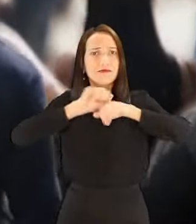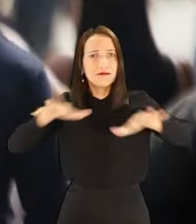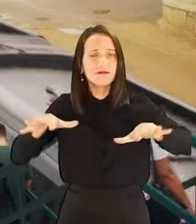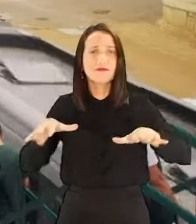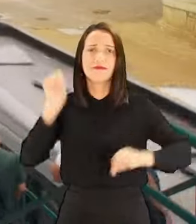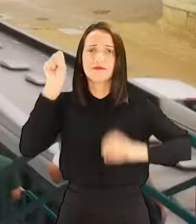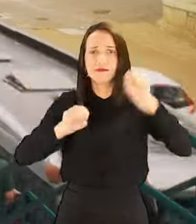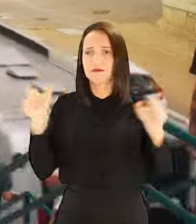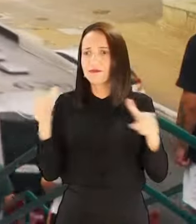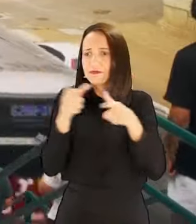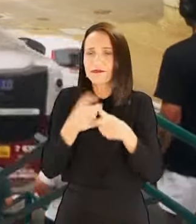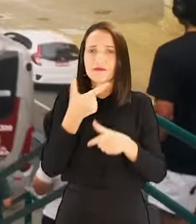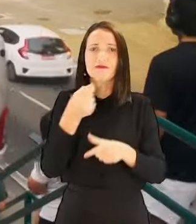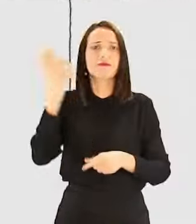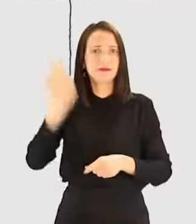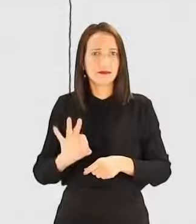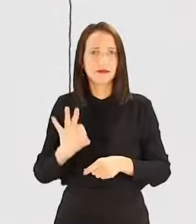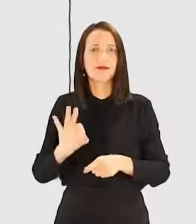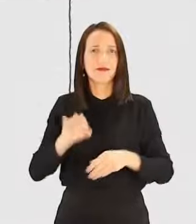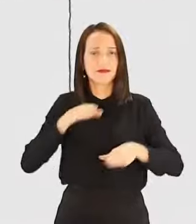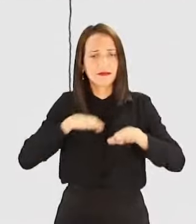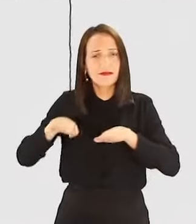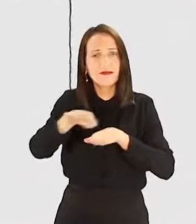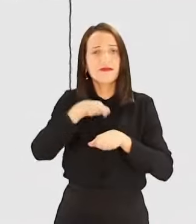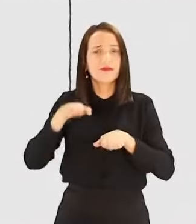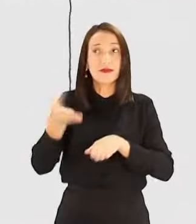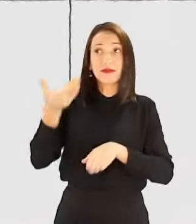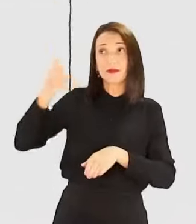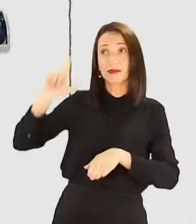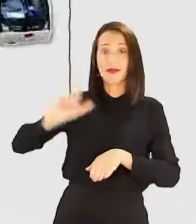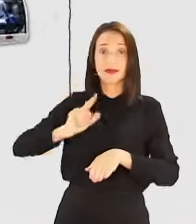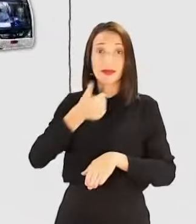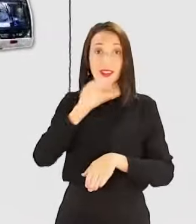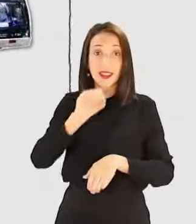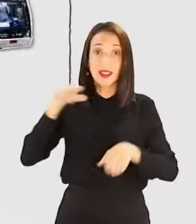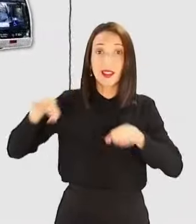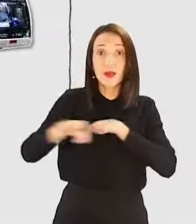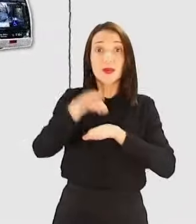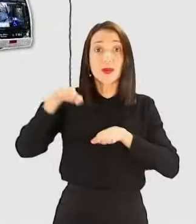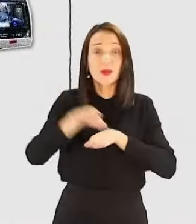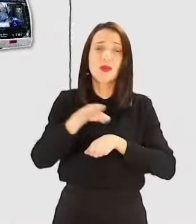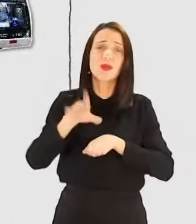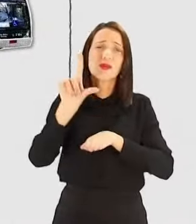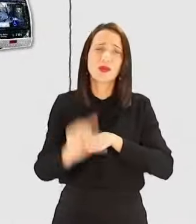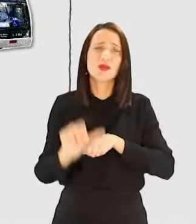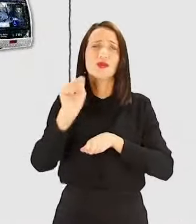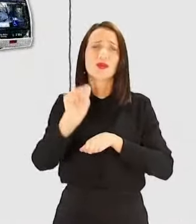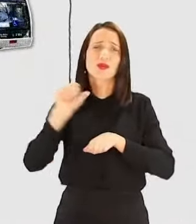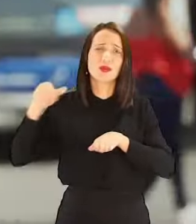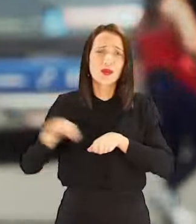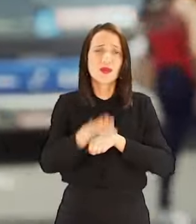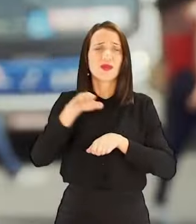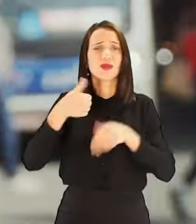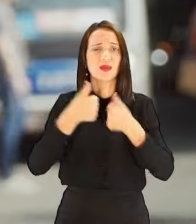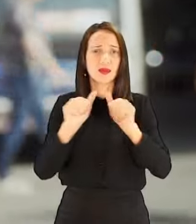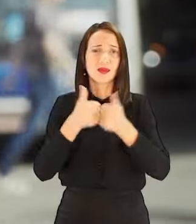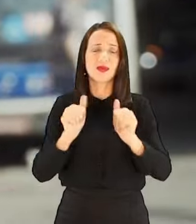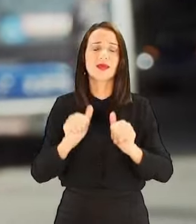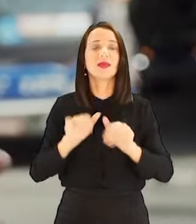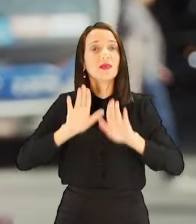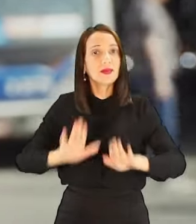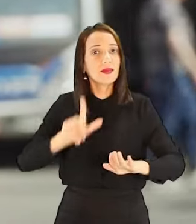em 20% as viagens. Onde antes passavam 10 ônibus, passou a ter só 8. Só que a